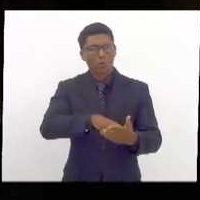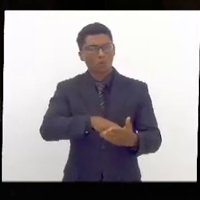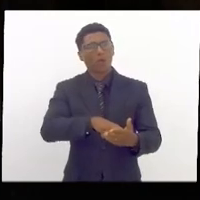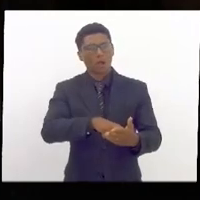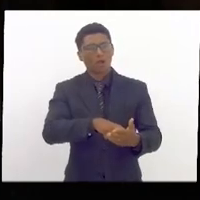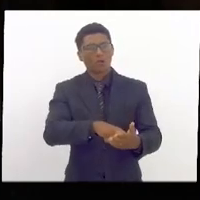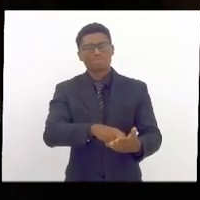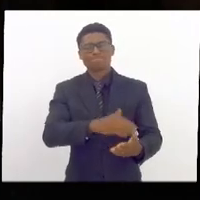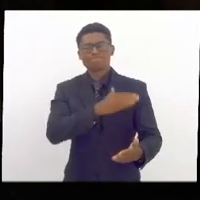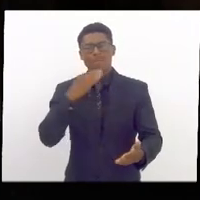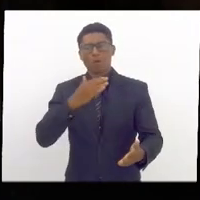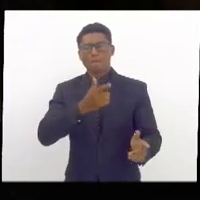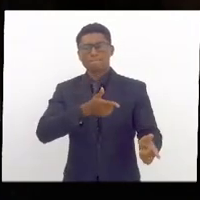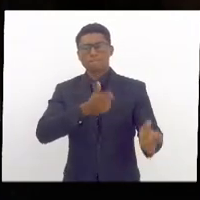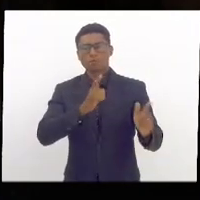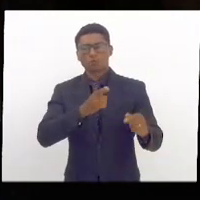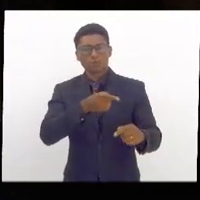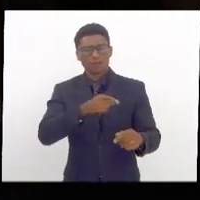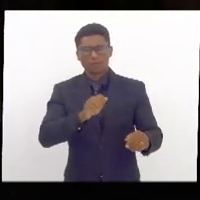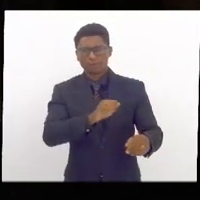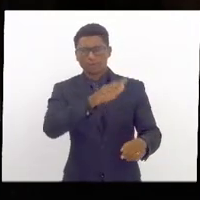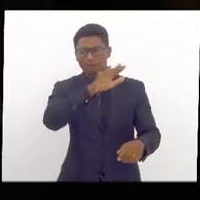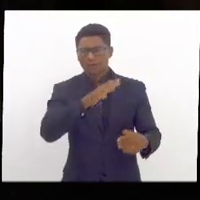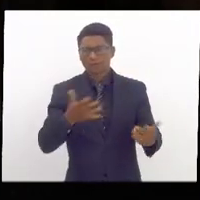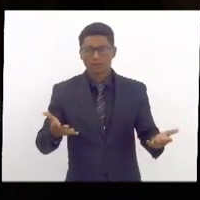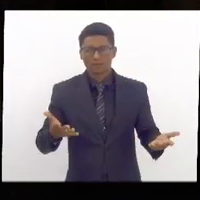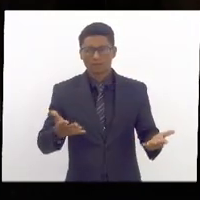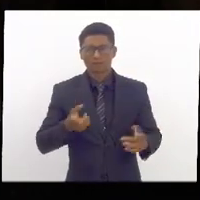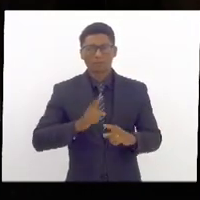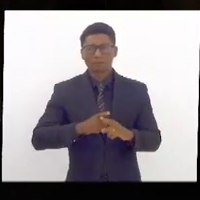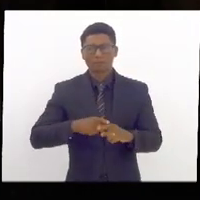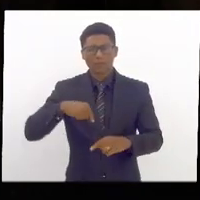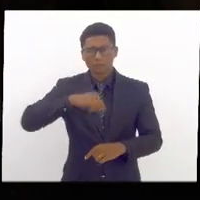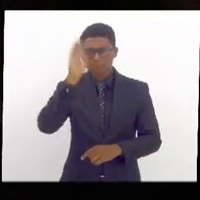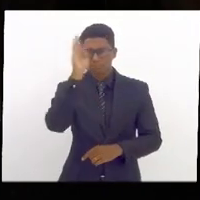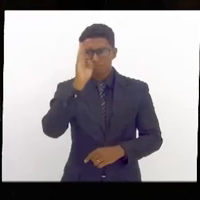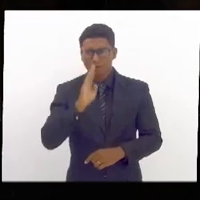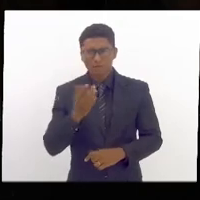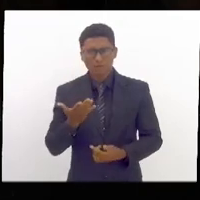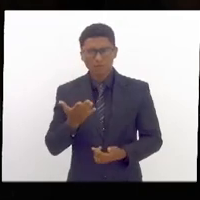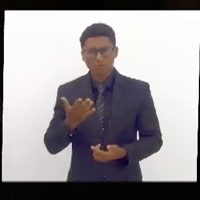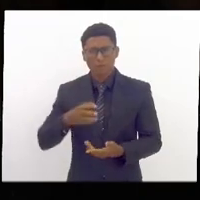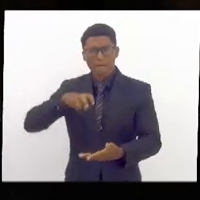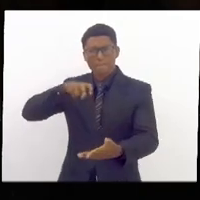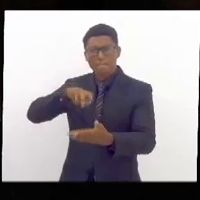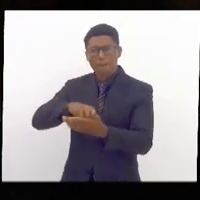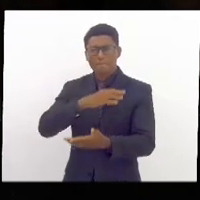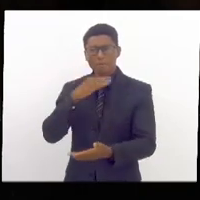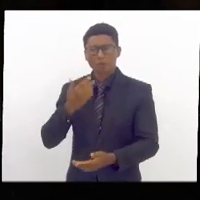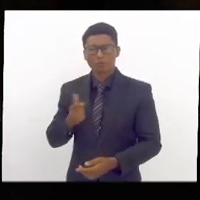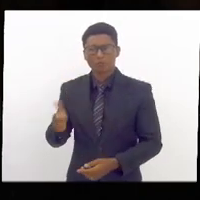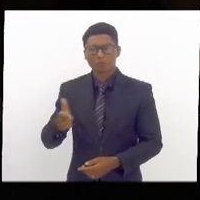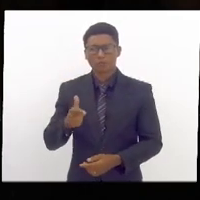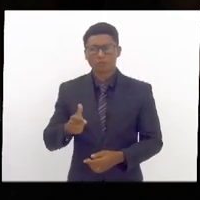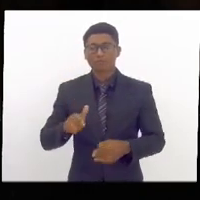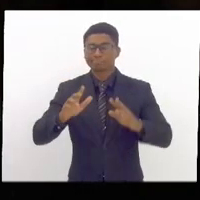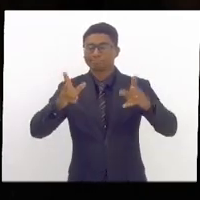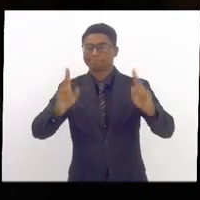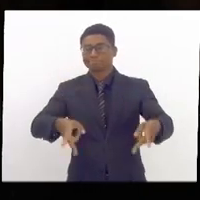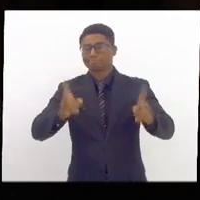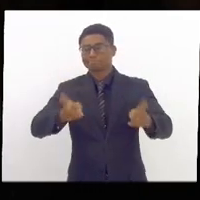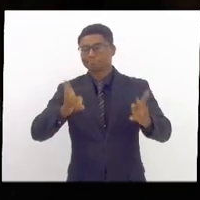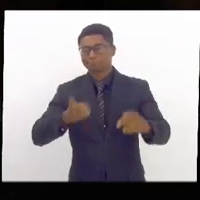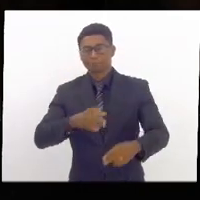da favela e da periferia, já que não temos pena de morte no país, mas ela é aplicada constantemente